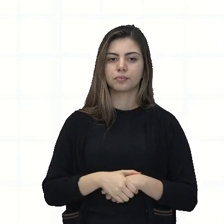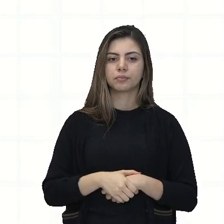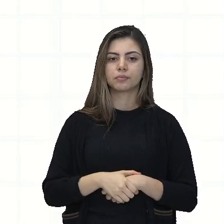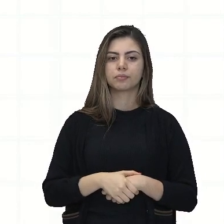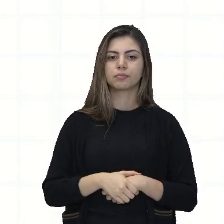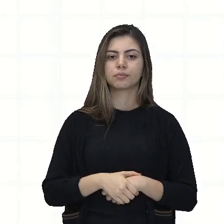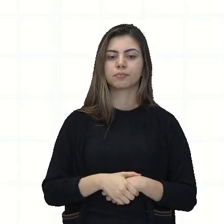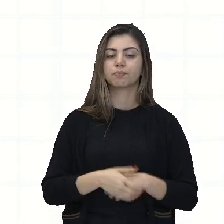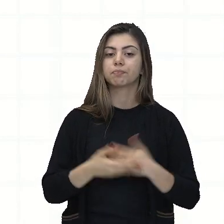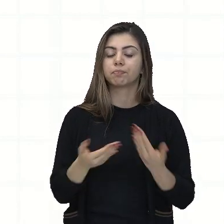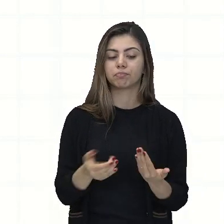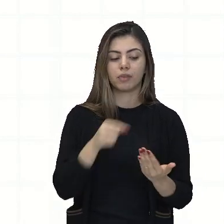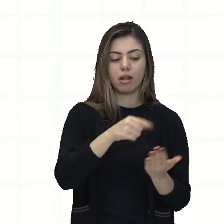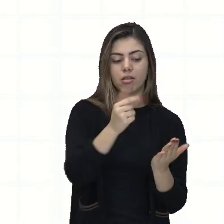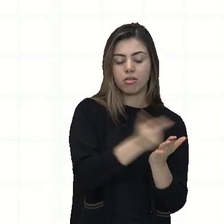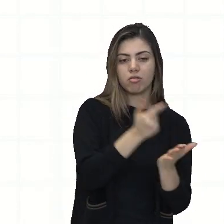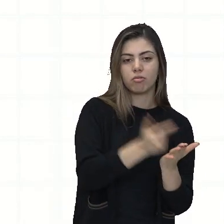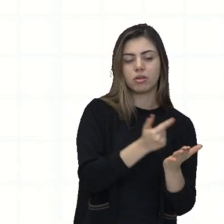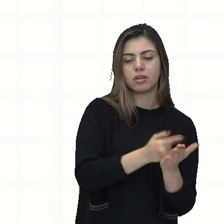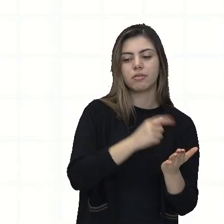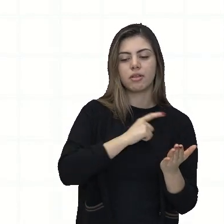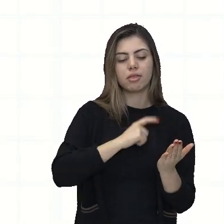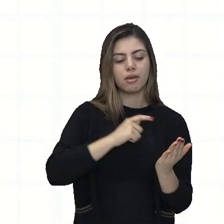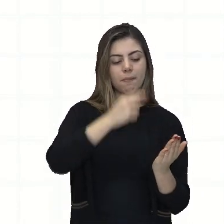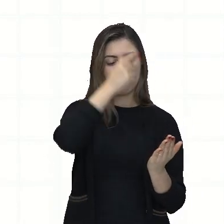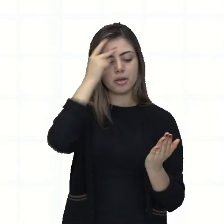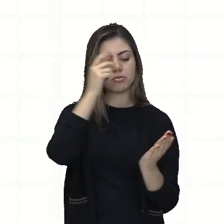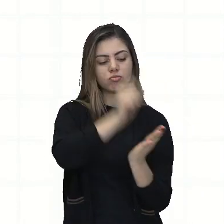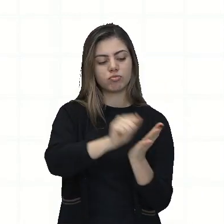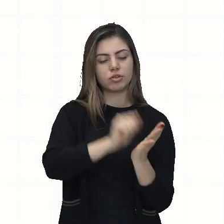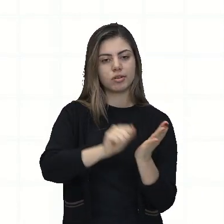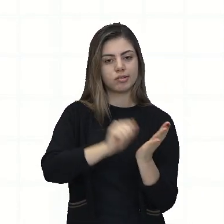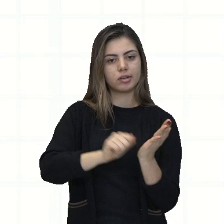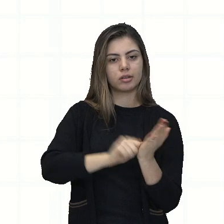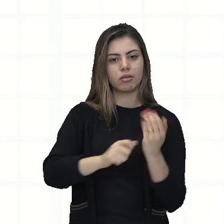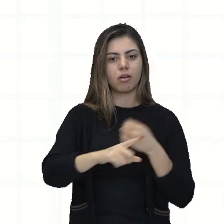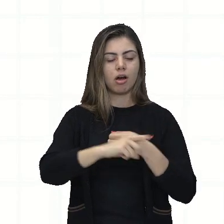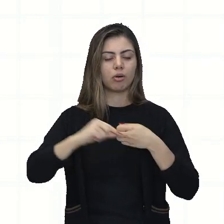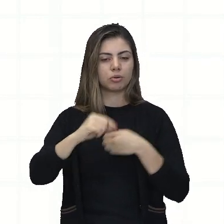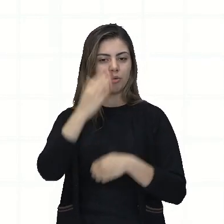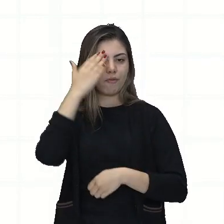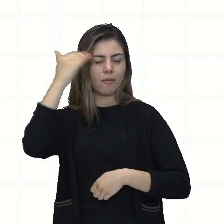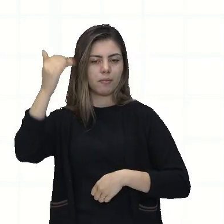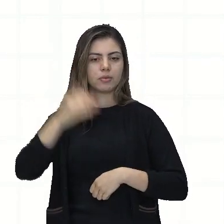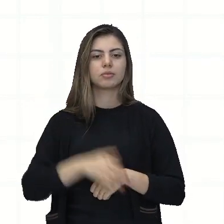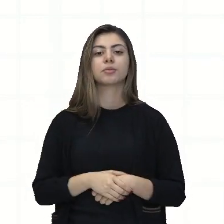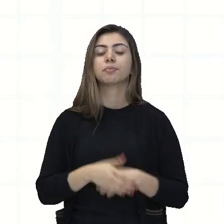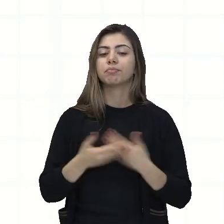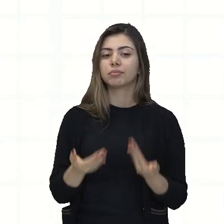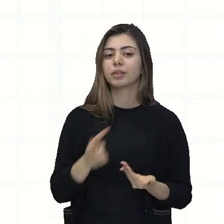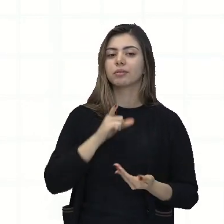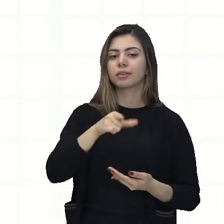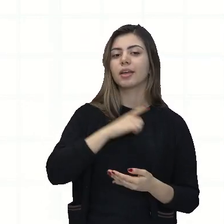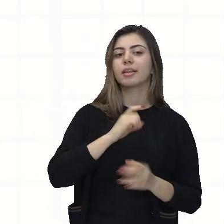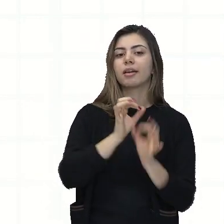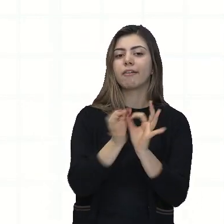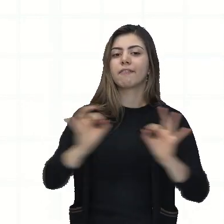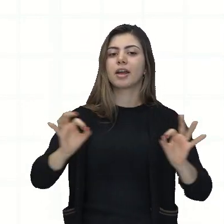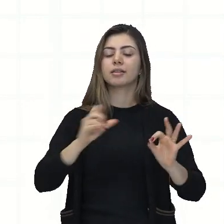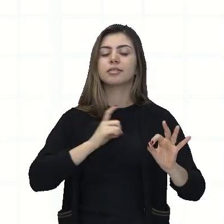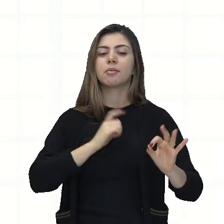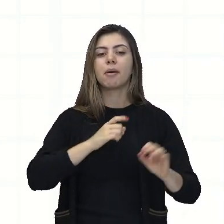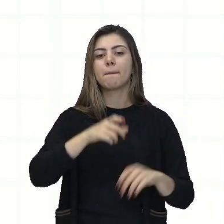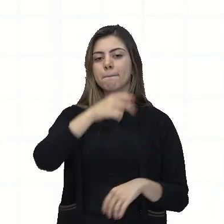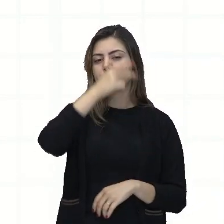foi escrito pelo autor famoso. Nesta frase, pelo autor famoso, é o agente da passiva. Ele indica quem escreveu o livro.